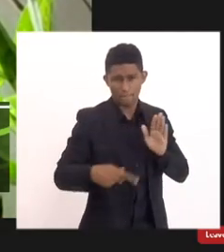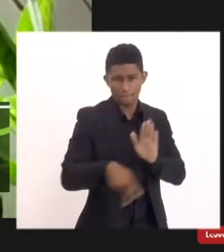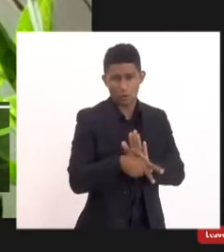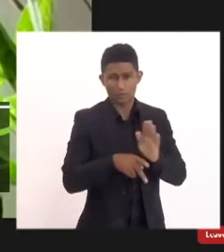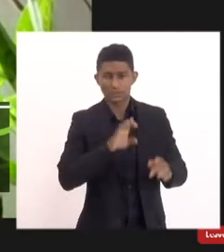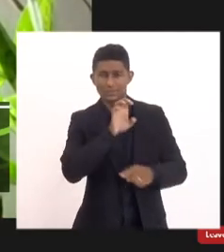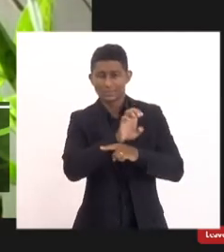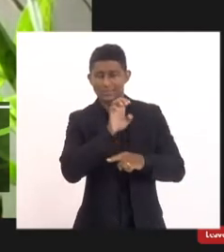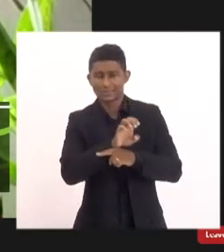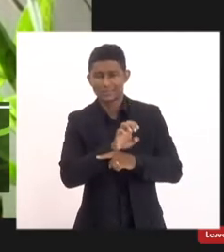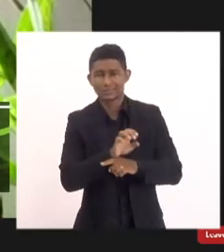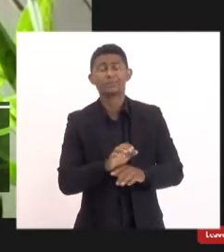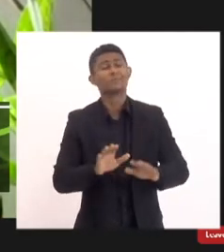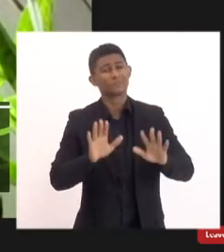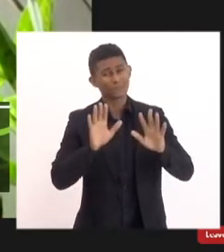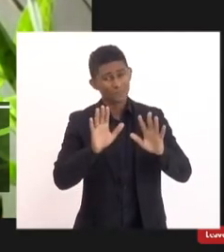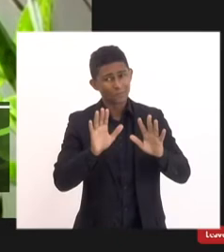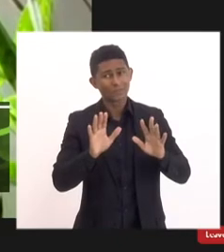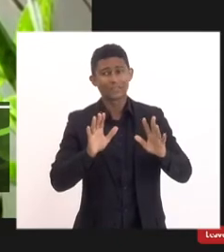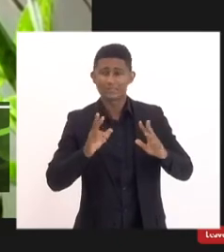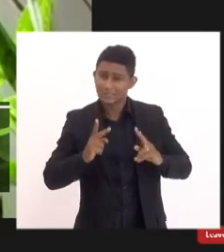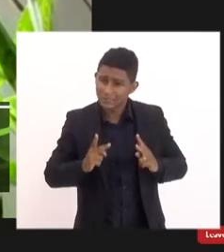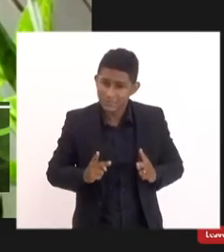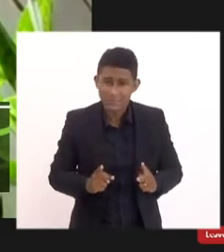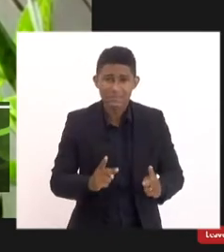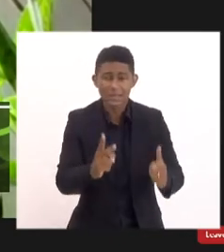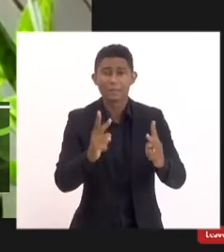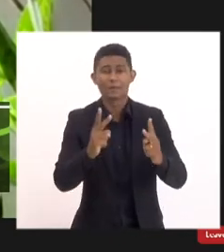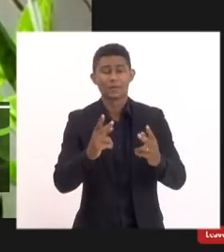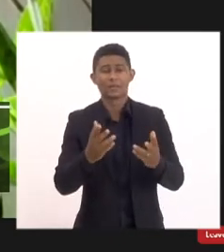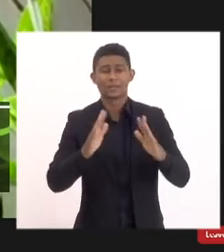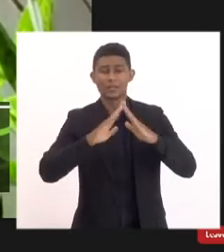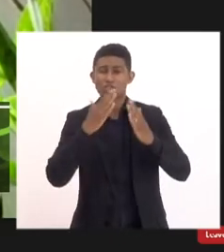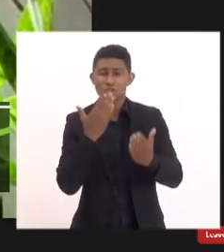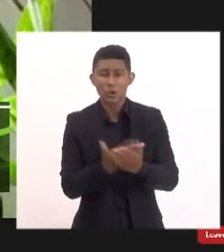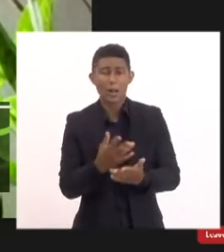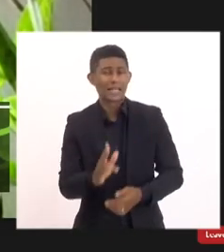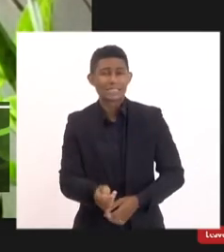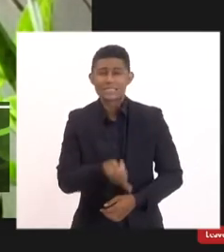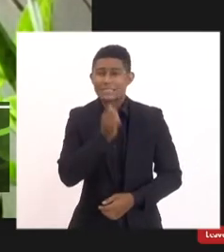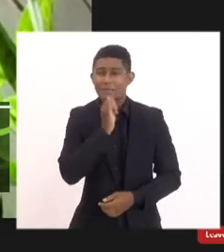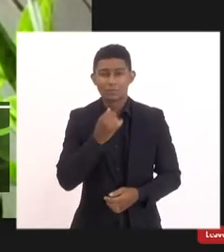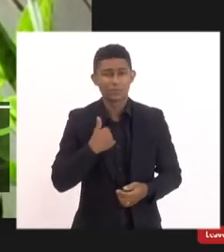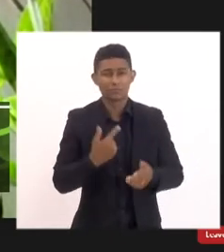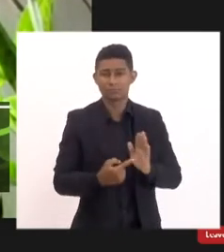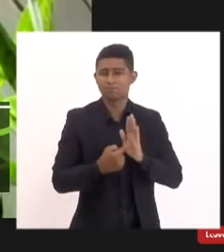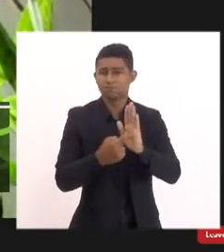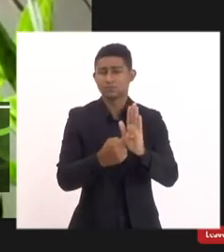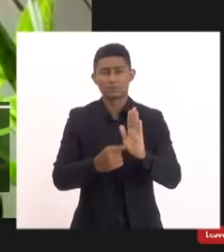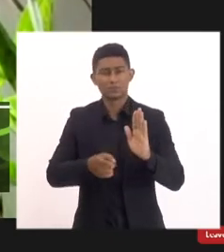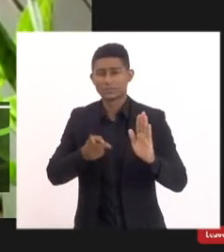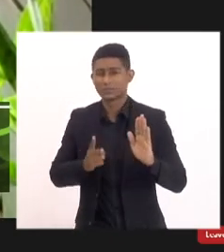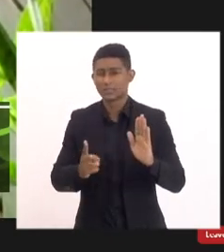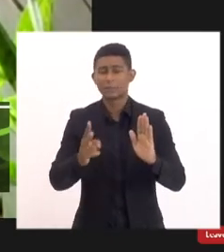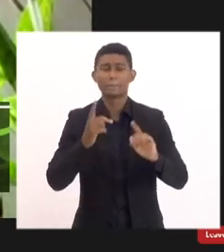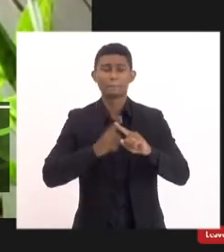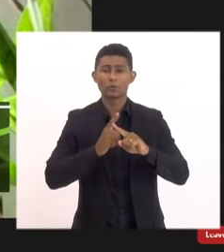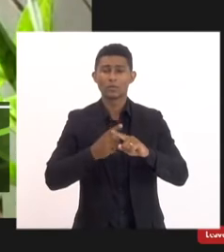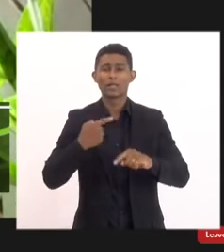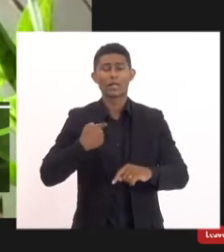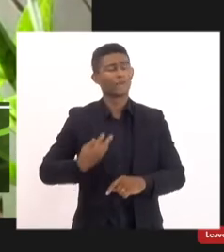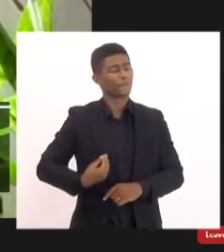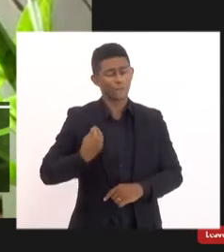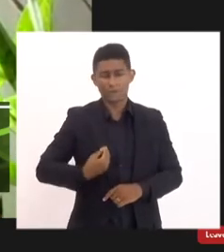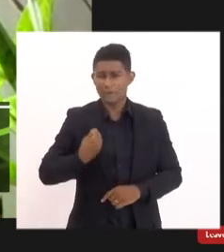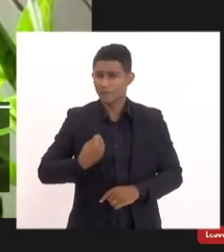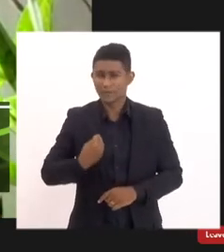eu vou procurar sempre usar o exemplo da escola, que é o que eu vivencio mais, né, todo dia, sabendo que muitas